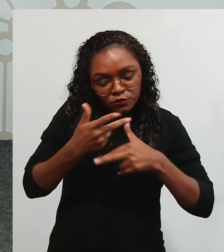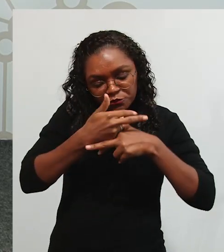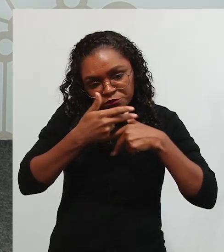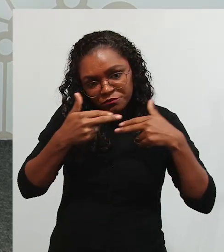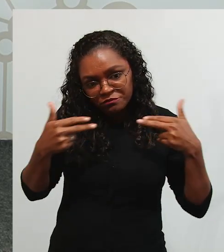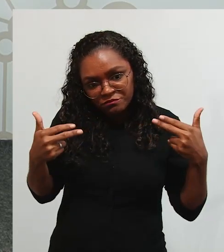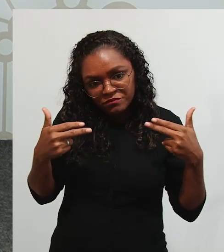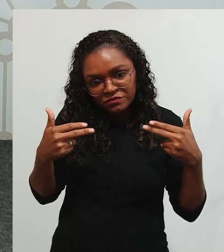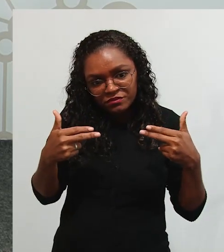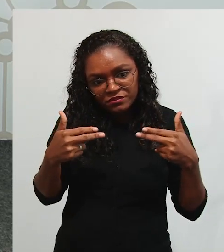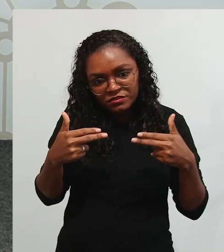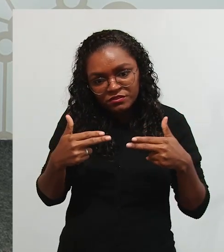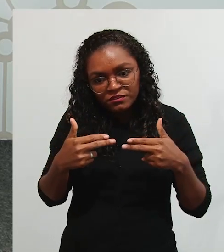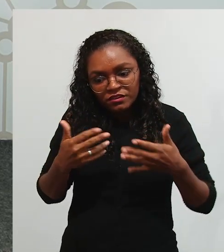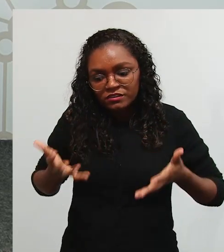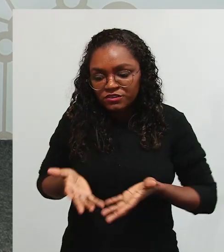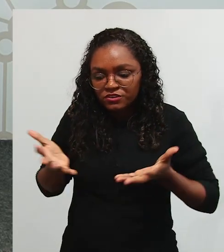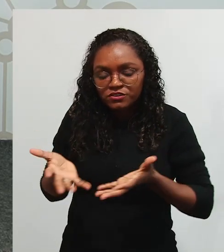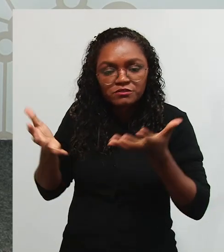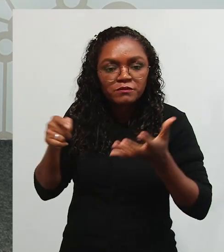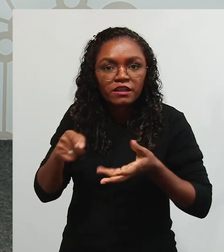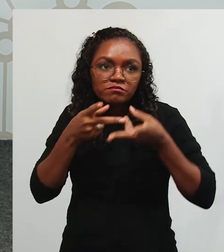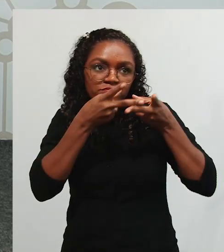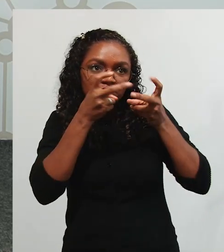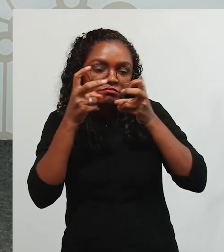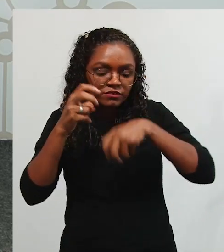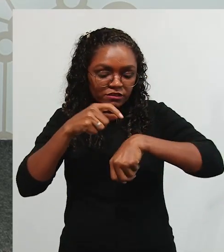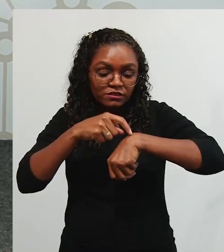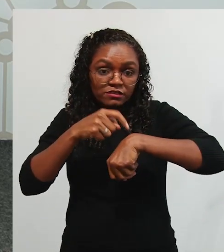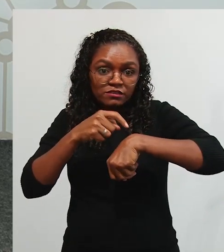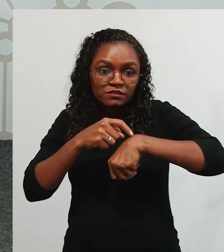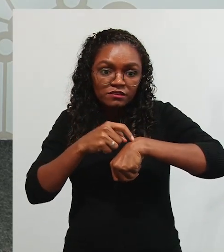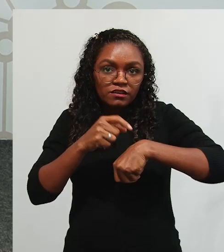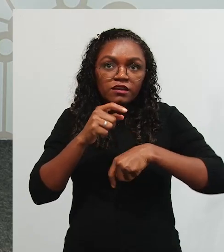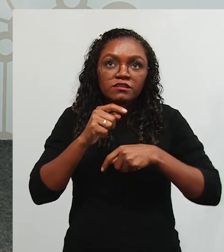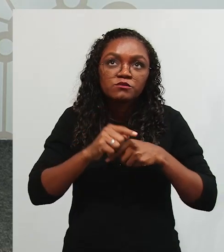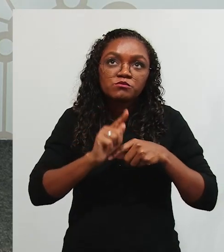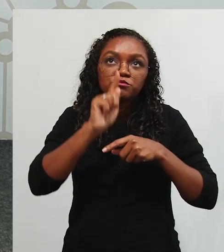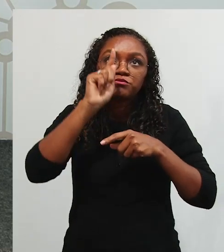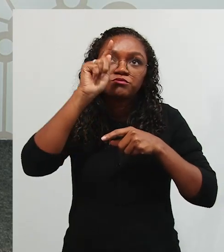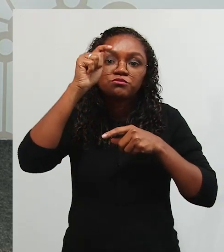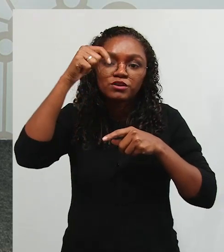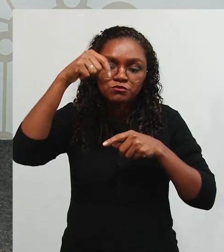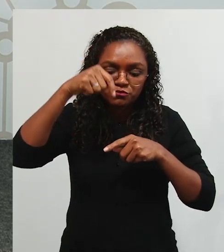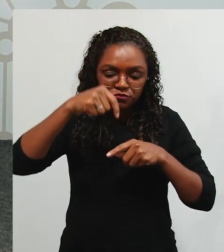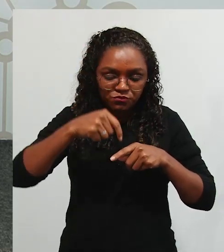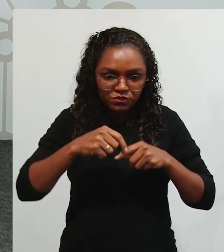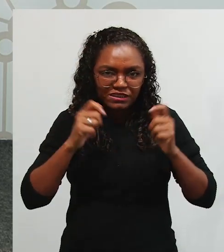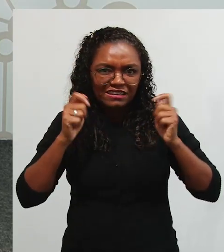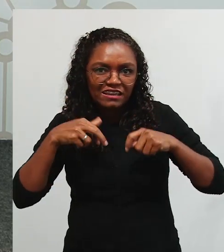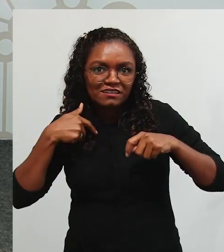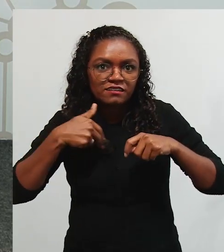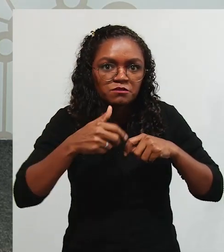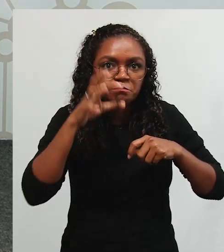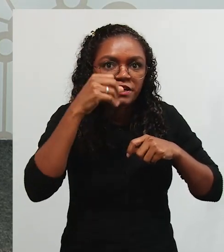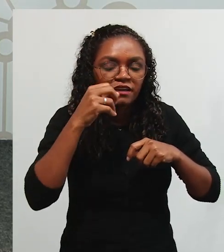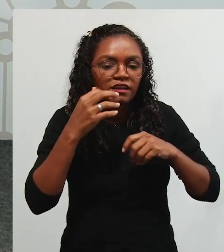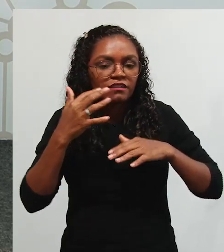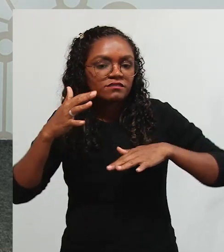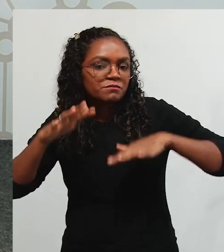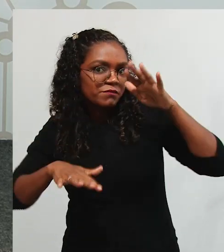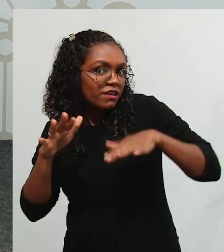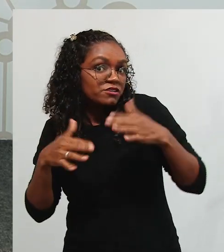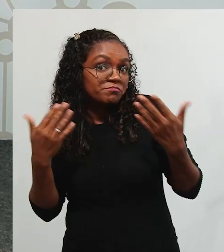Coisas que possam estimular essa percepção, né, do tempo, de ver onde que o balão está subindo e vai cair, vai dar tempo de eu chegar,